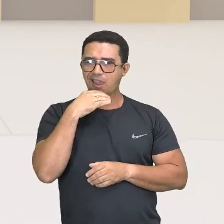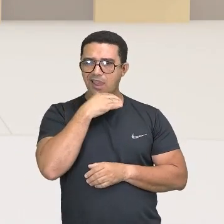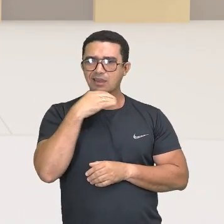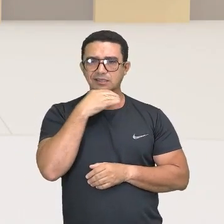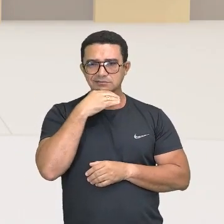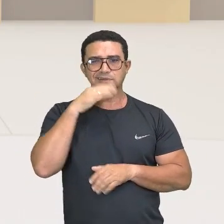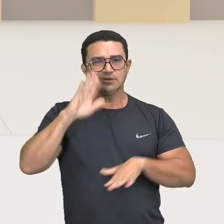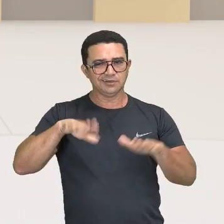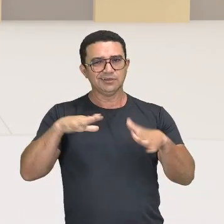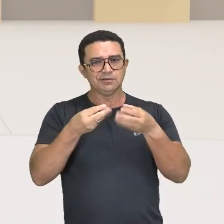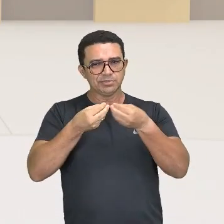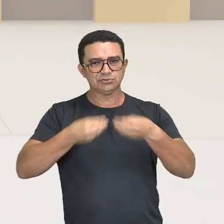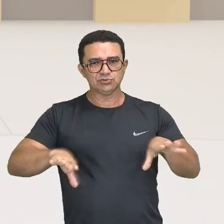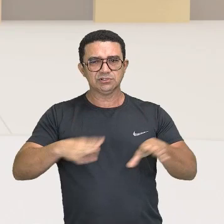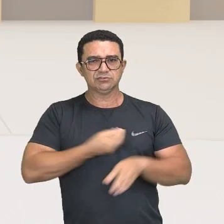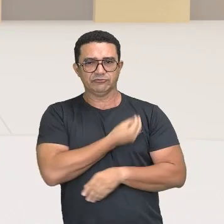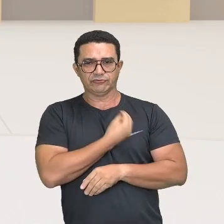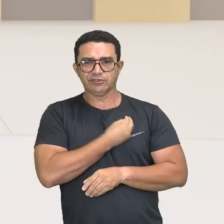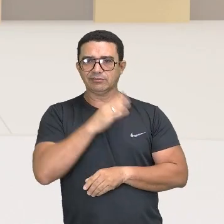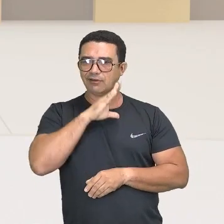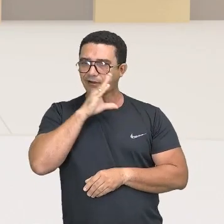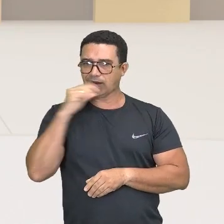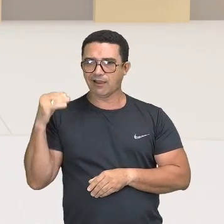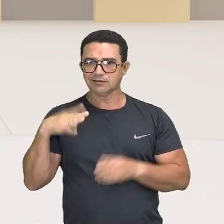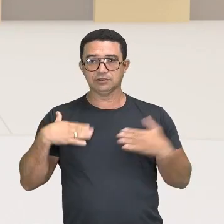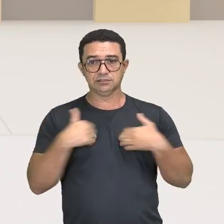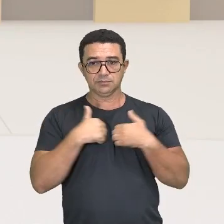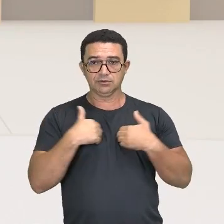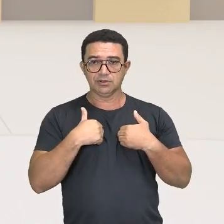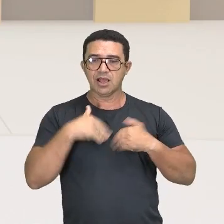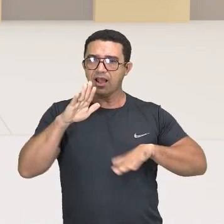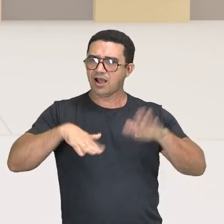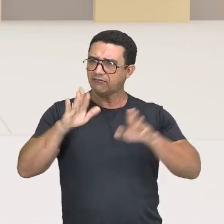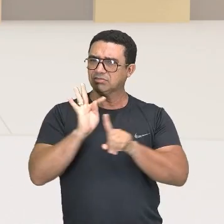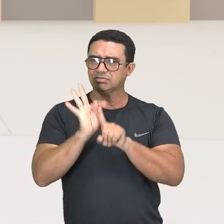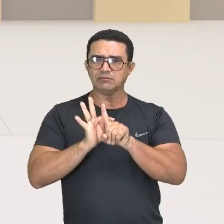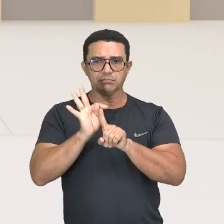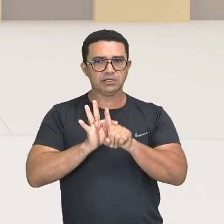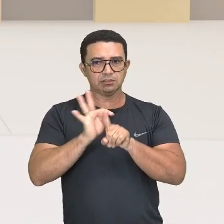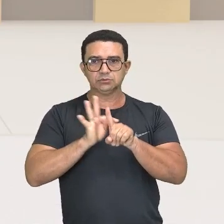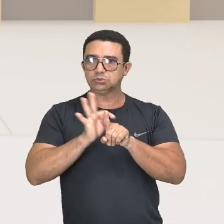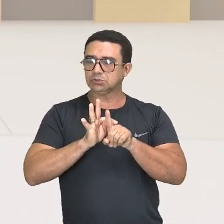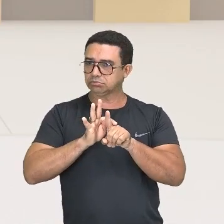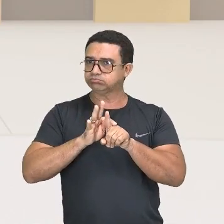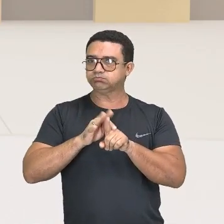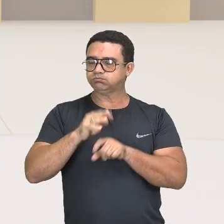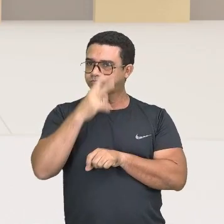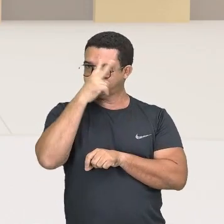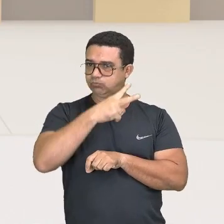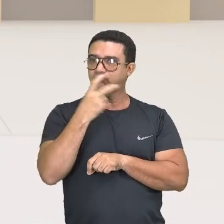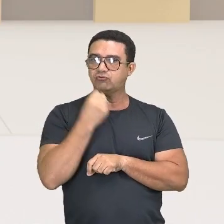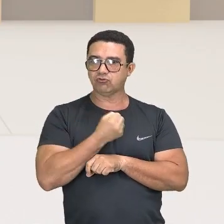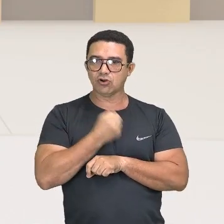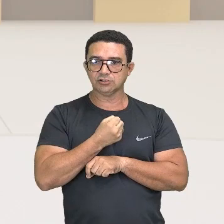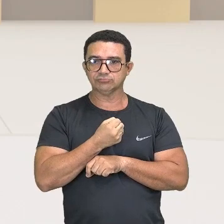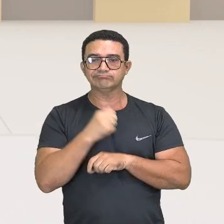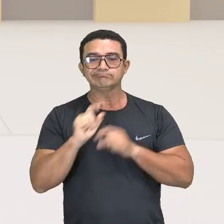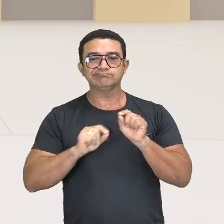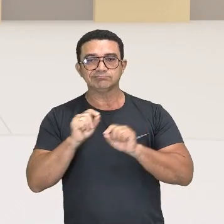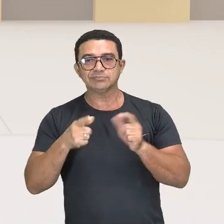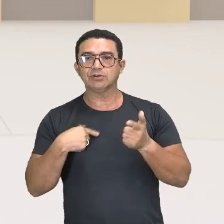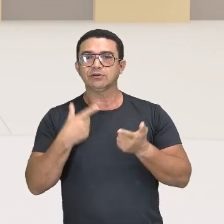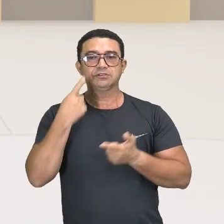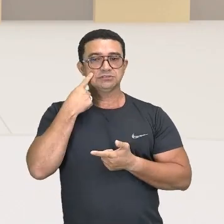ser prejudicial ali para as pessoas também. E chega a atingir temperaturas extremamente elevadas. Então você viu ali que em